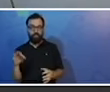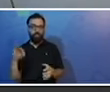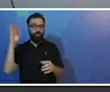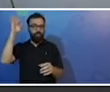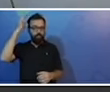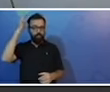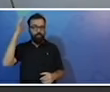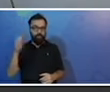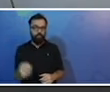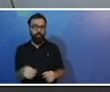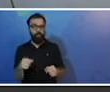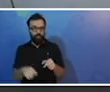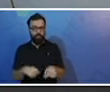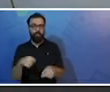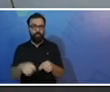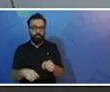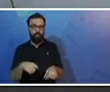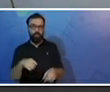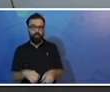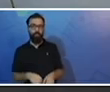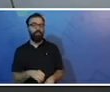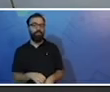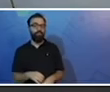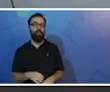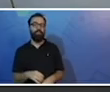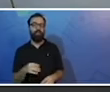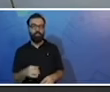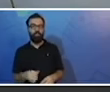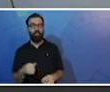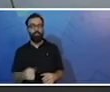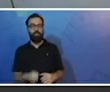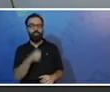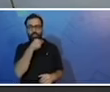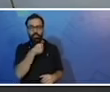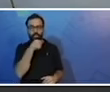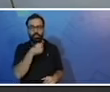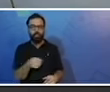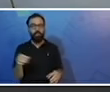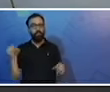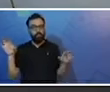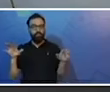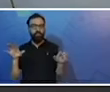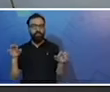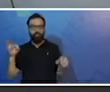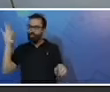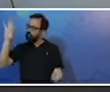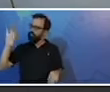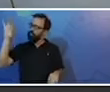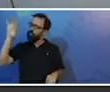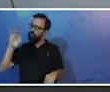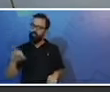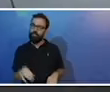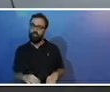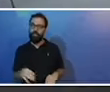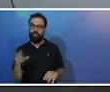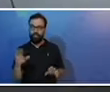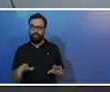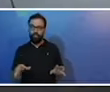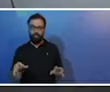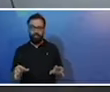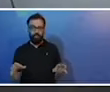velha e a velha fiar beleza vamos lá estava a mosca no seu lugar a mosca tava quietinha no seu lugar